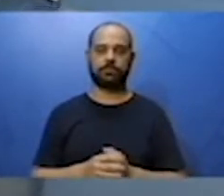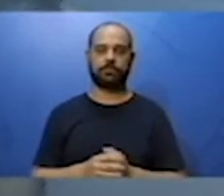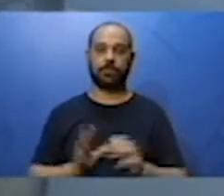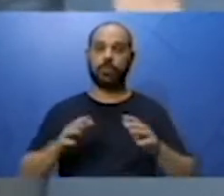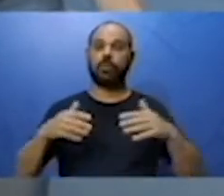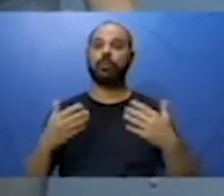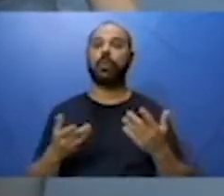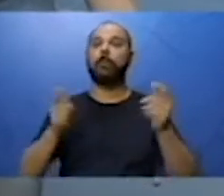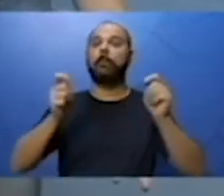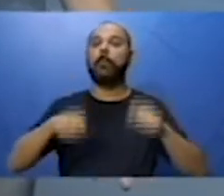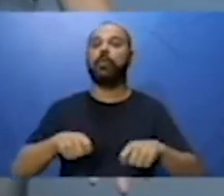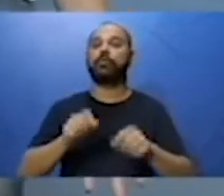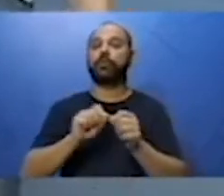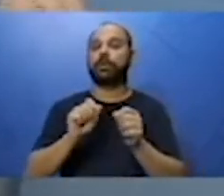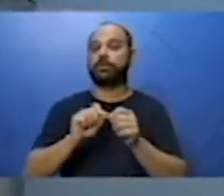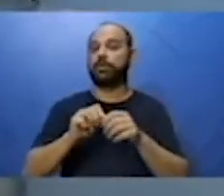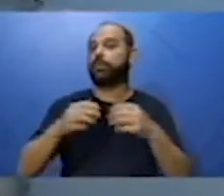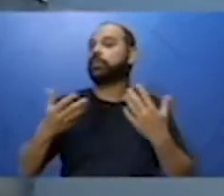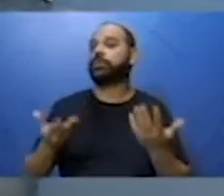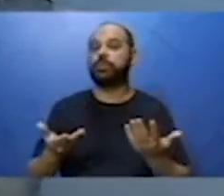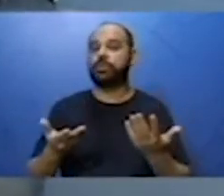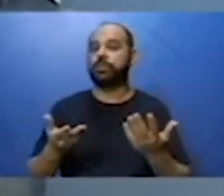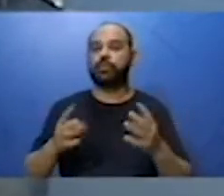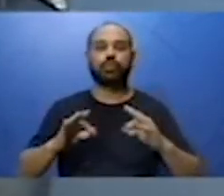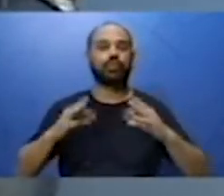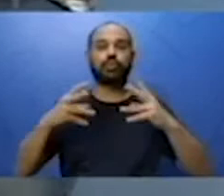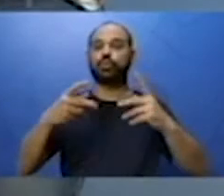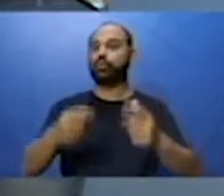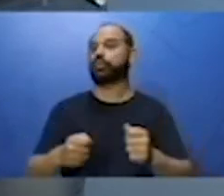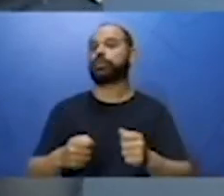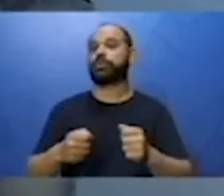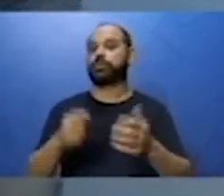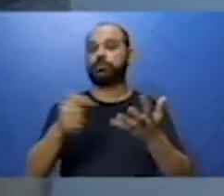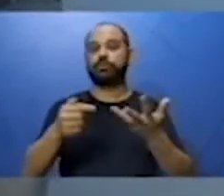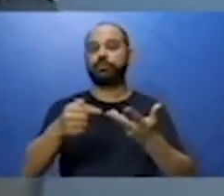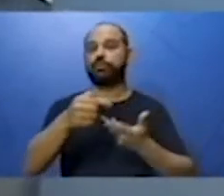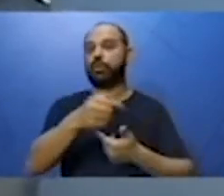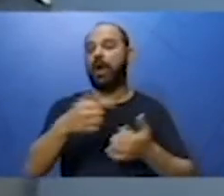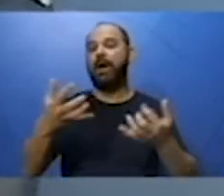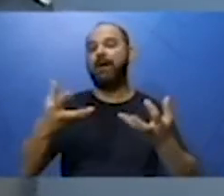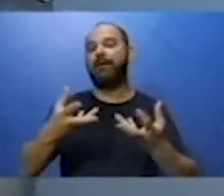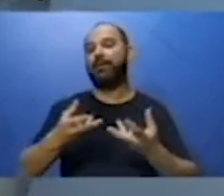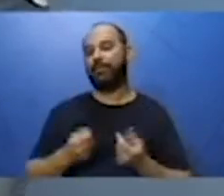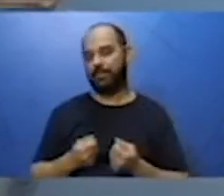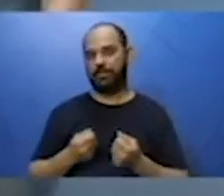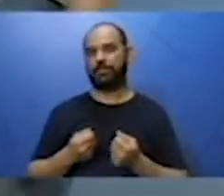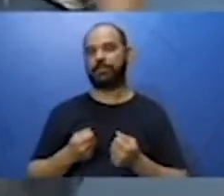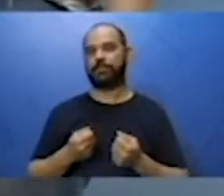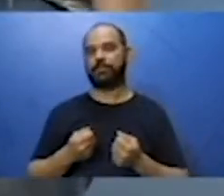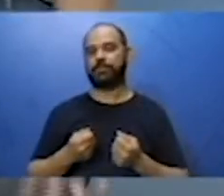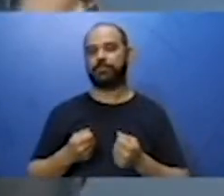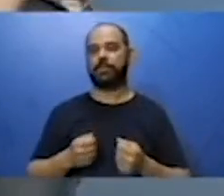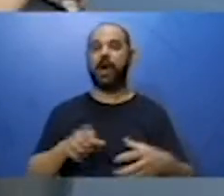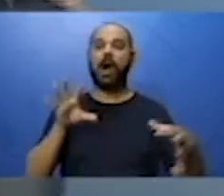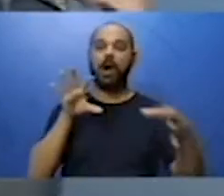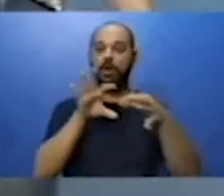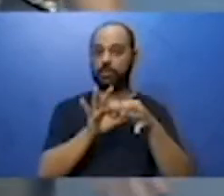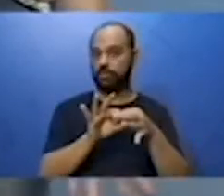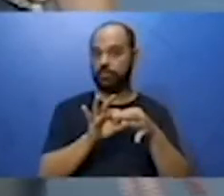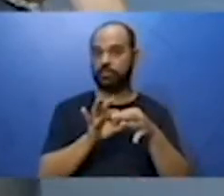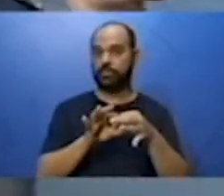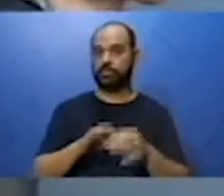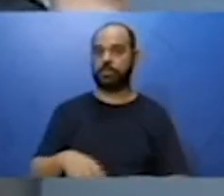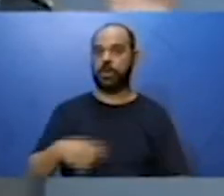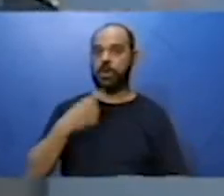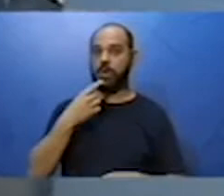o que que é possível fazer, então, em todas as situações, né? Acolher, acolher, criar vínculo. Não